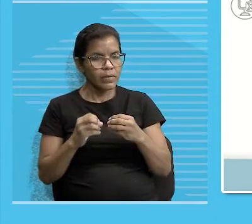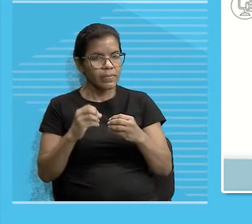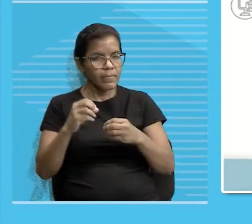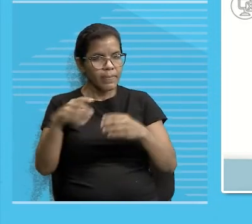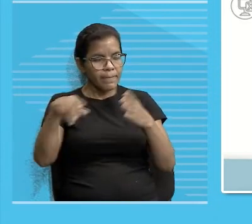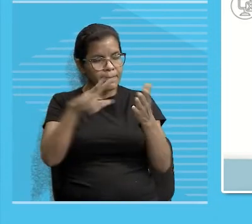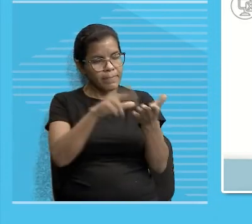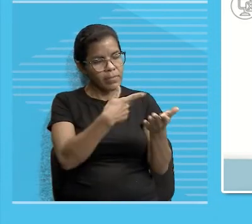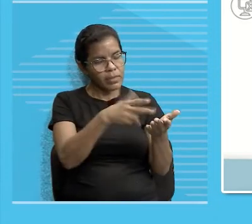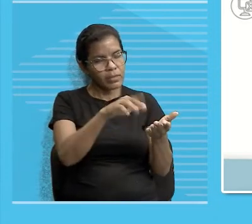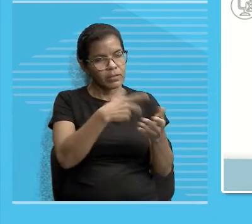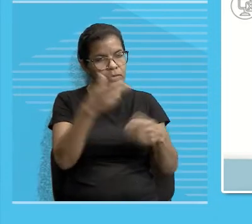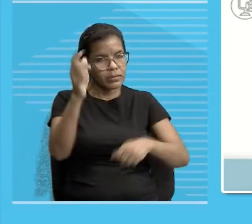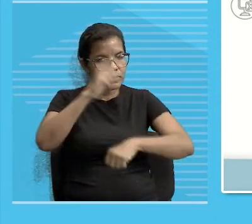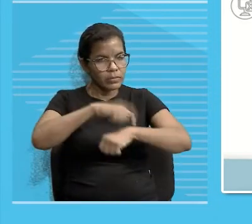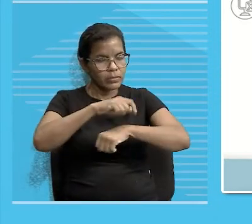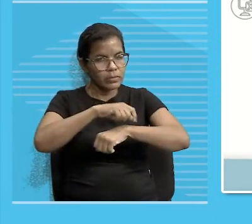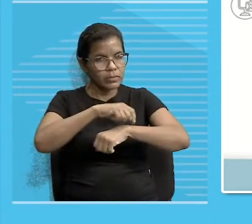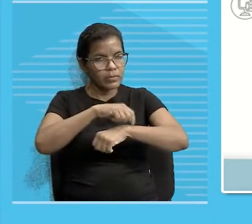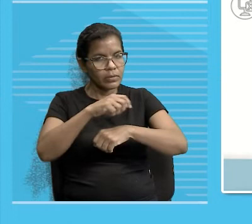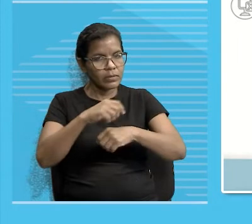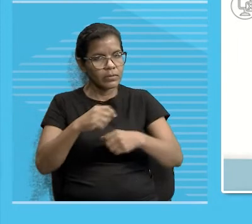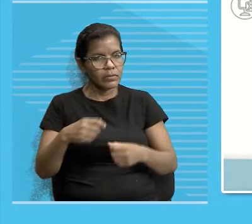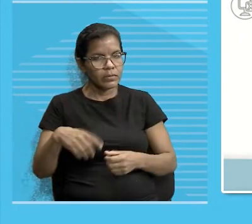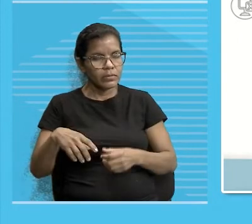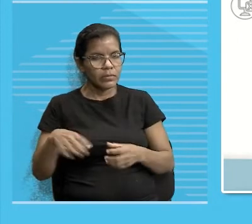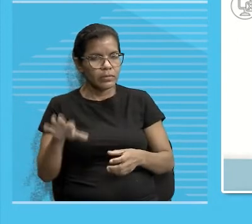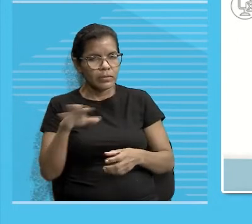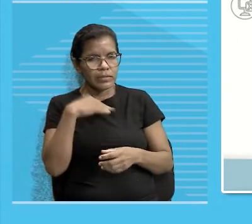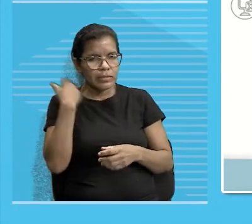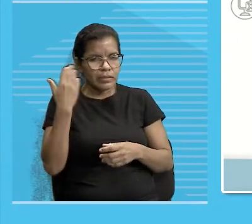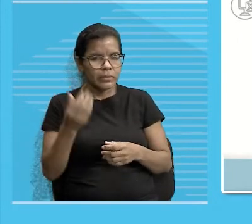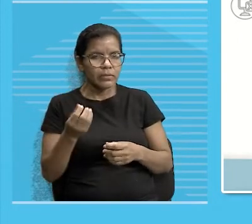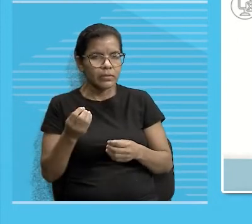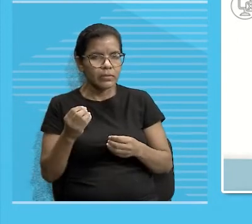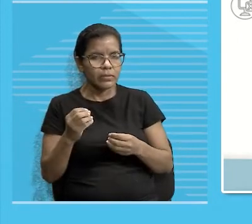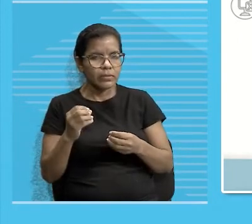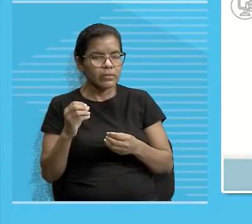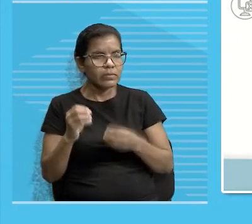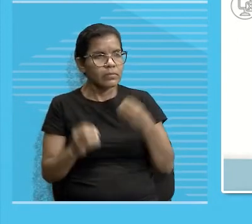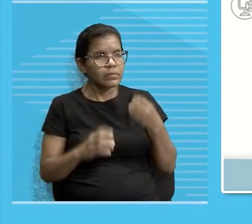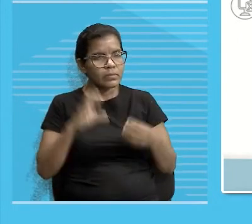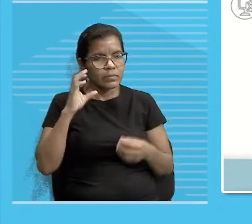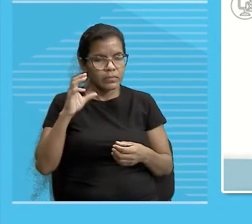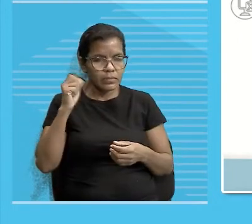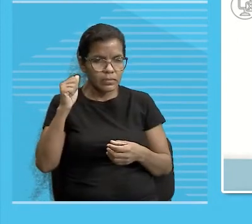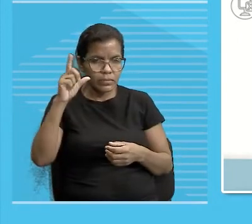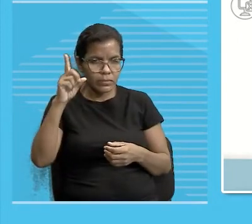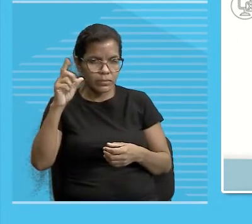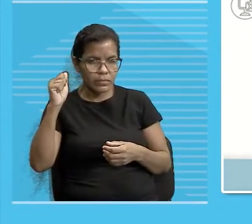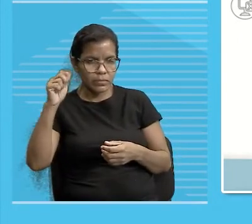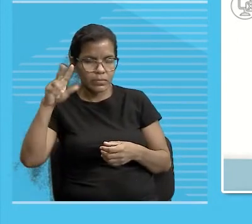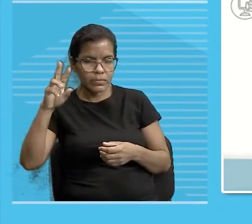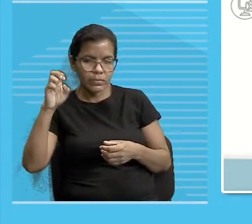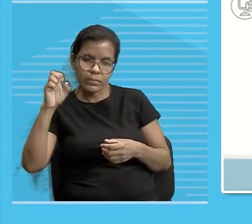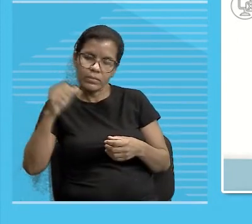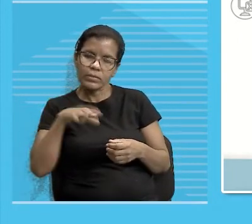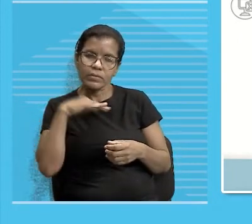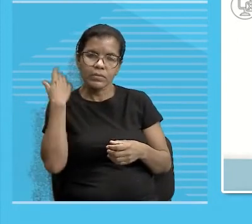literalmente pintou o momento dessa dissecação de um cadáver. E esse cadáver aí, galera, é um cara que foi morto a